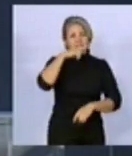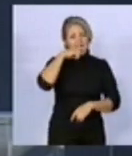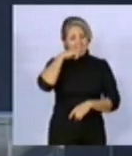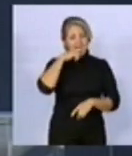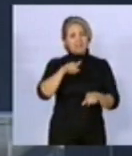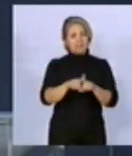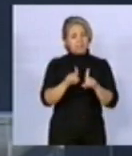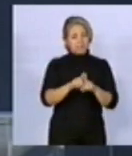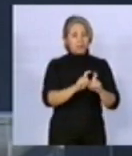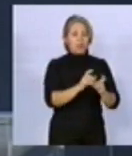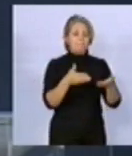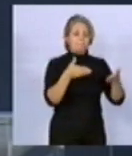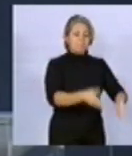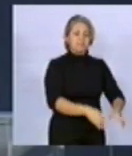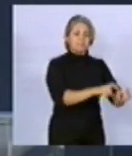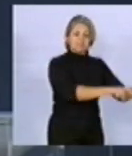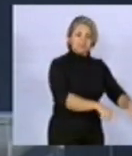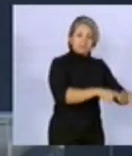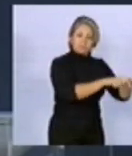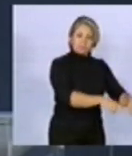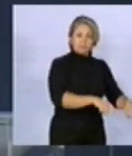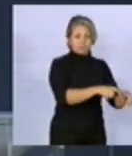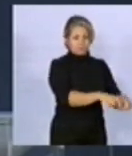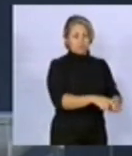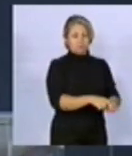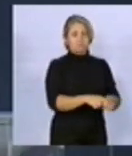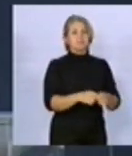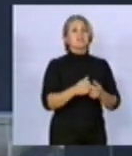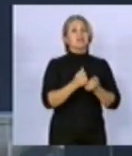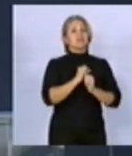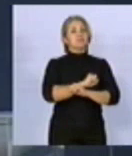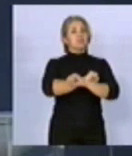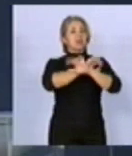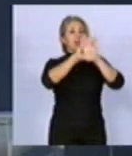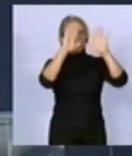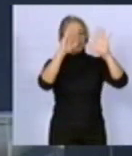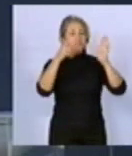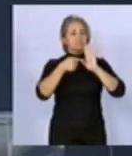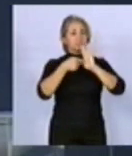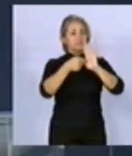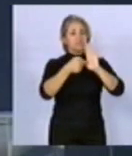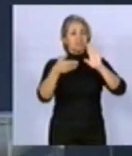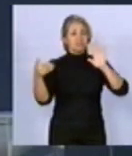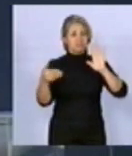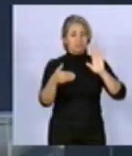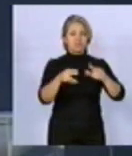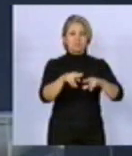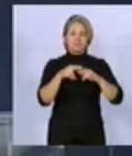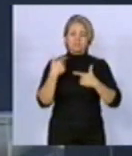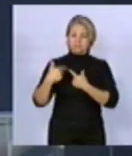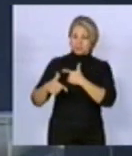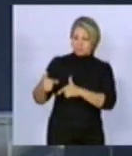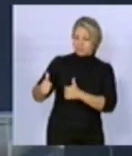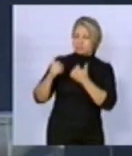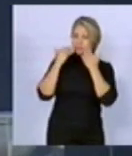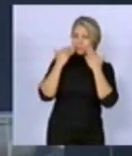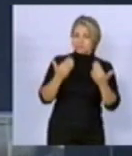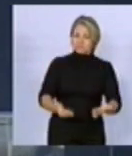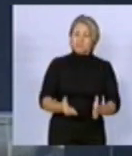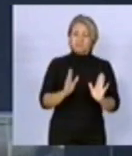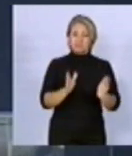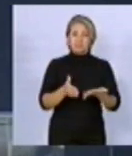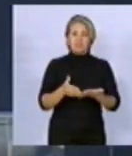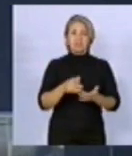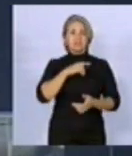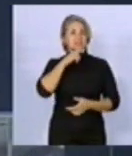dos produtores rurais eu acho que o que ficou muito claro aqui ter os trabalhos que já foram apresentados é